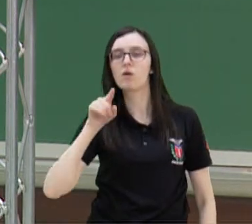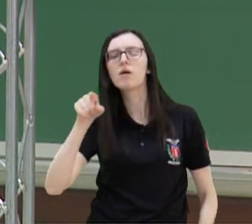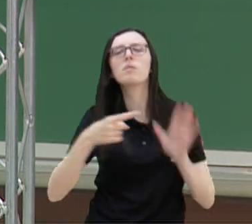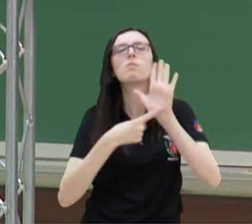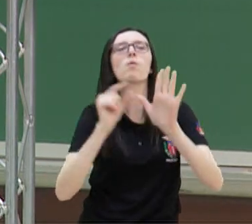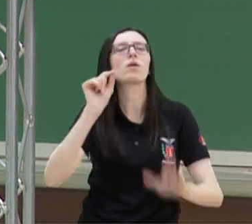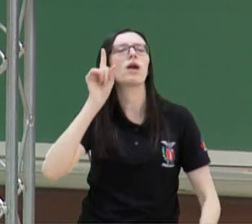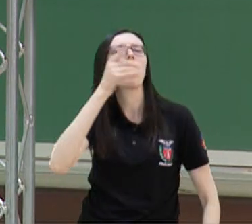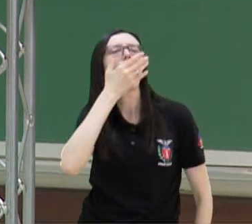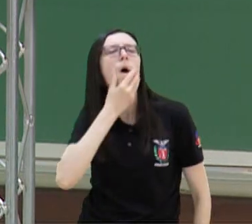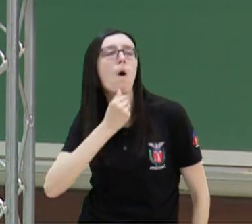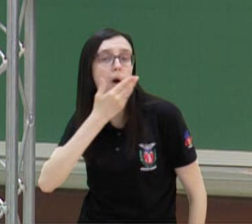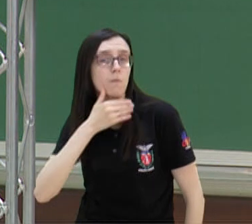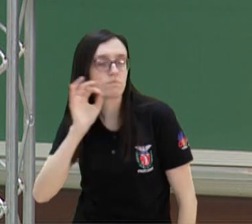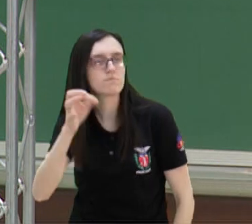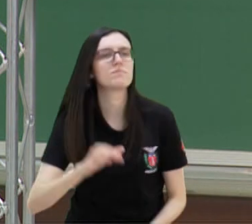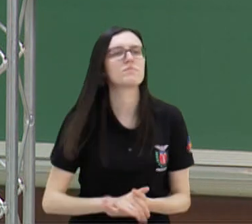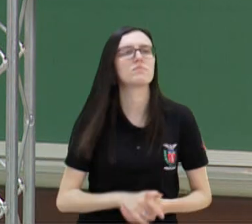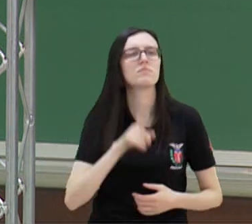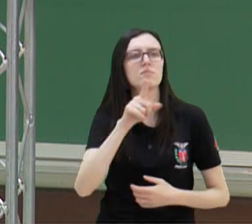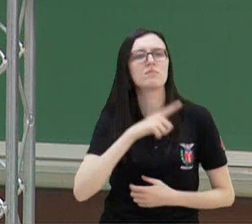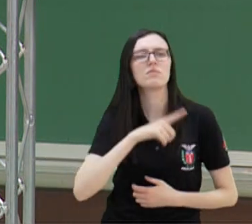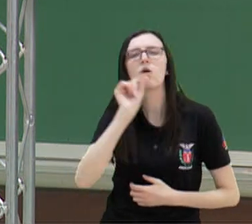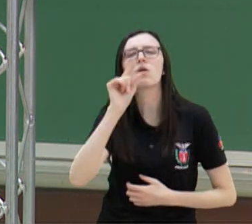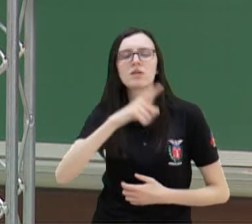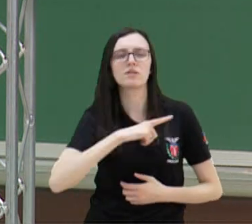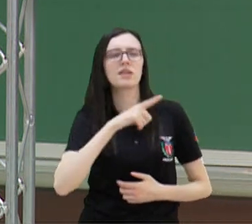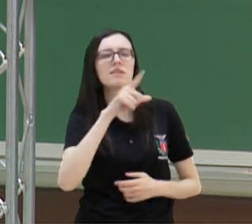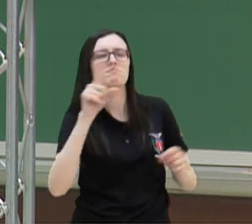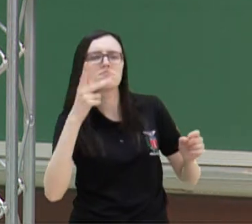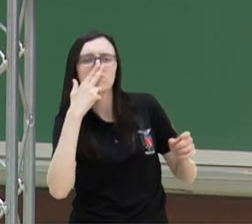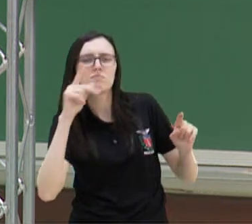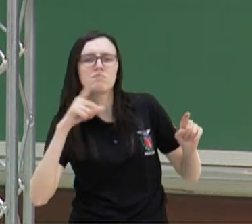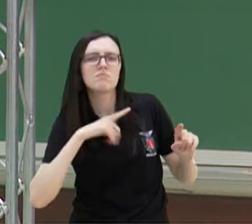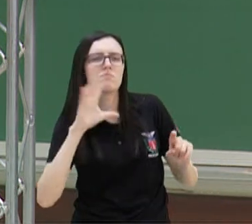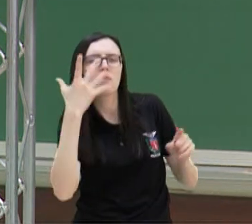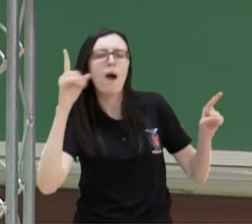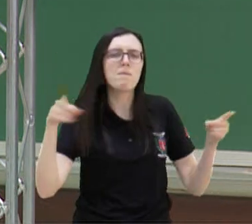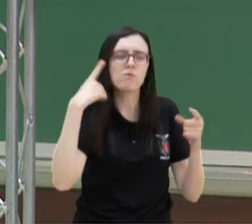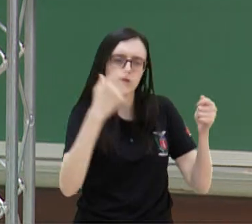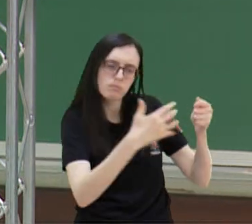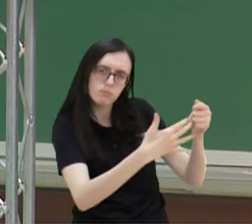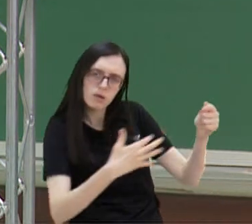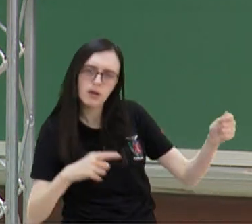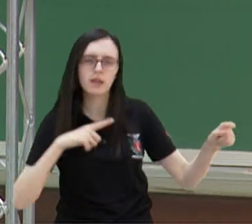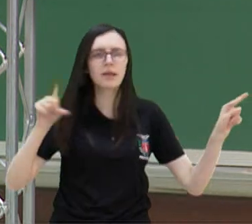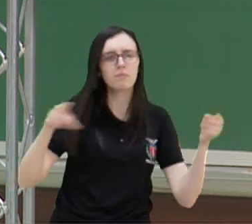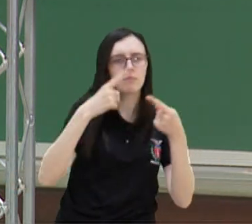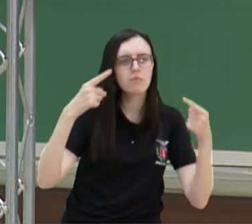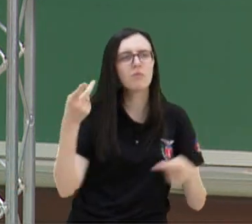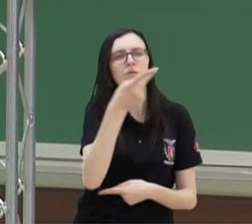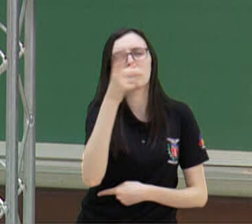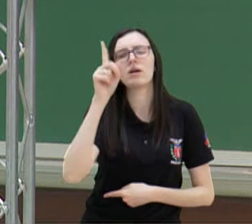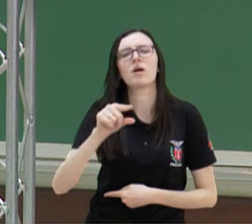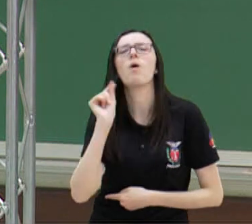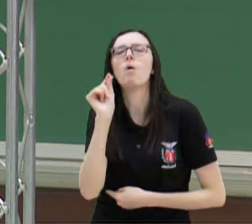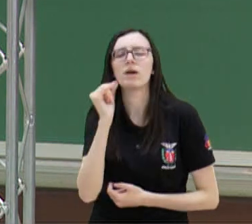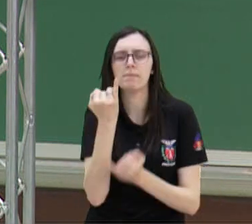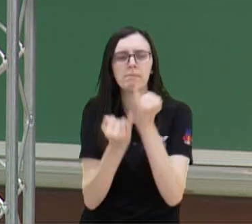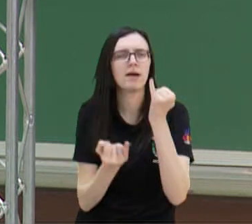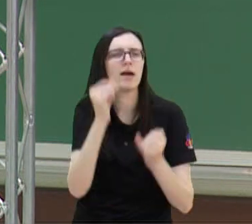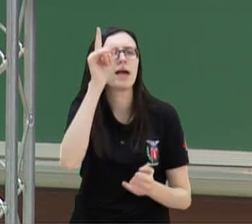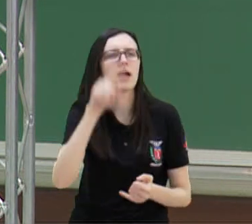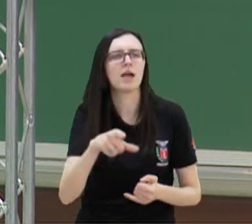demonstra homens, ok? Aqui tem uma lira, ou seja, provavelmente estava rolando música, e aqui eles estão segurando uma espécie